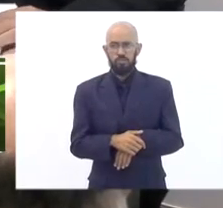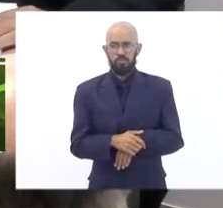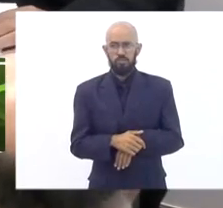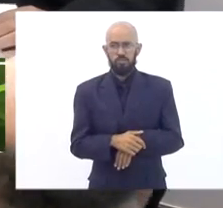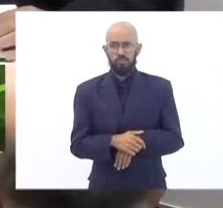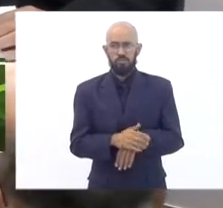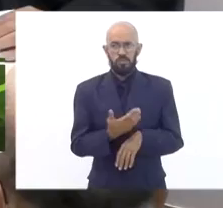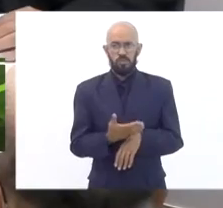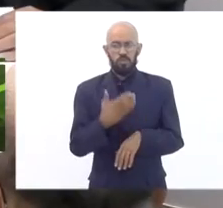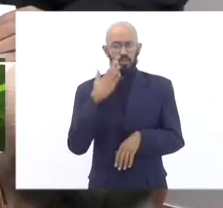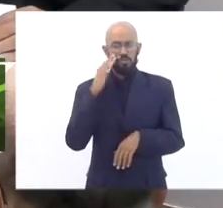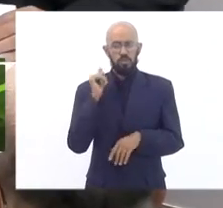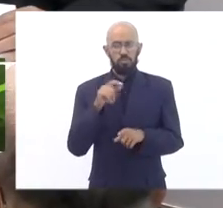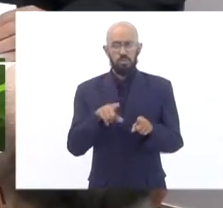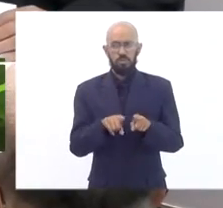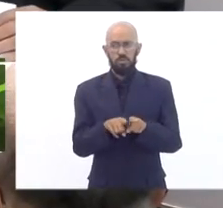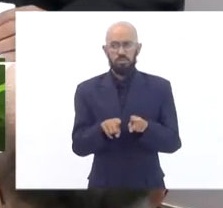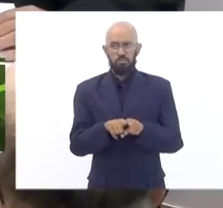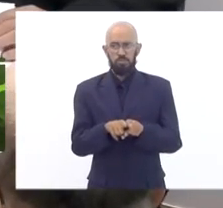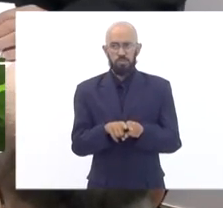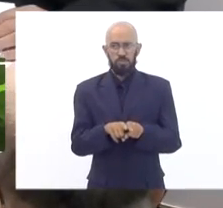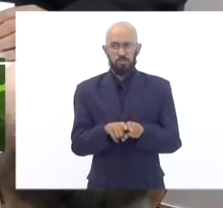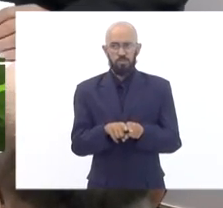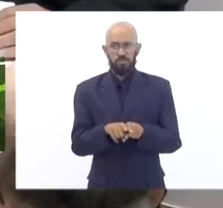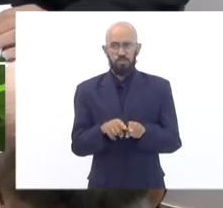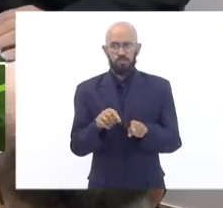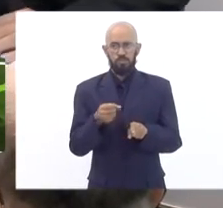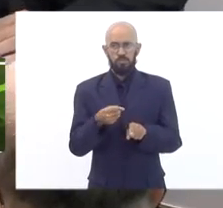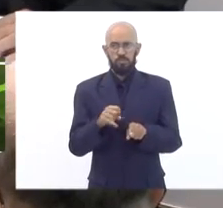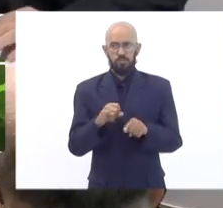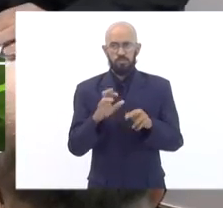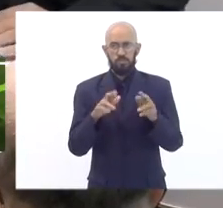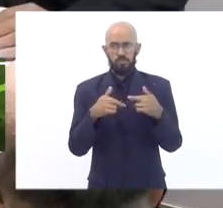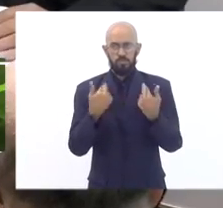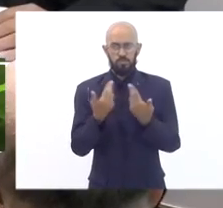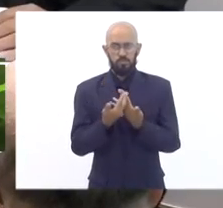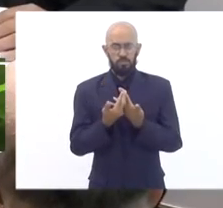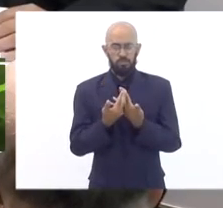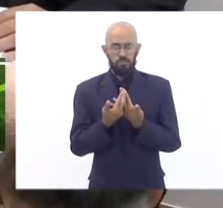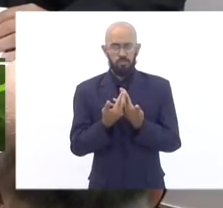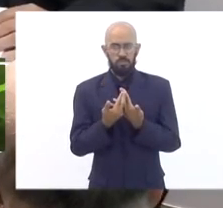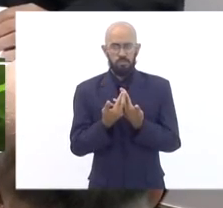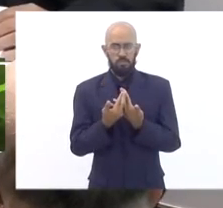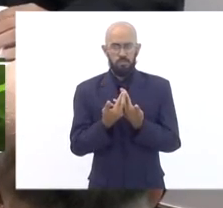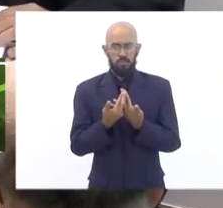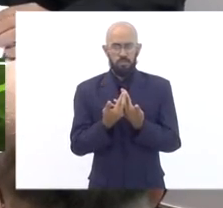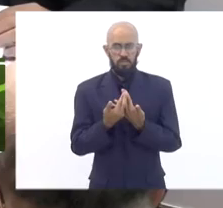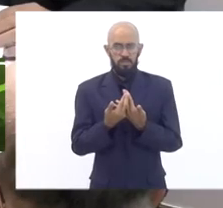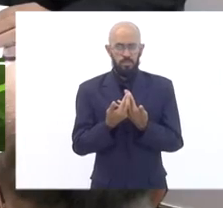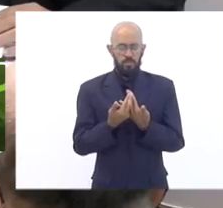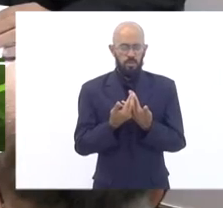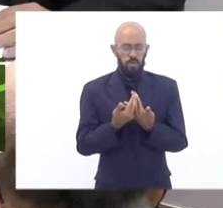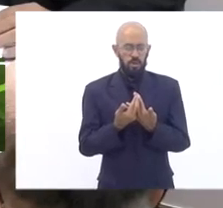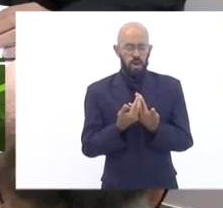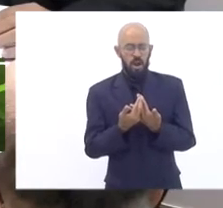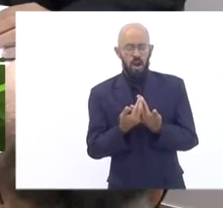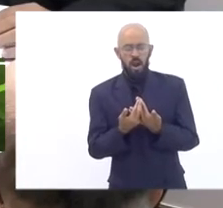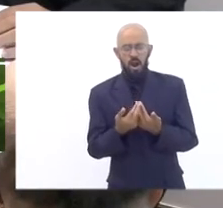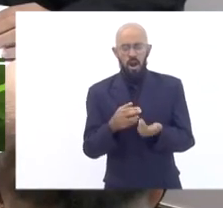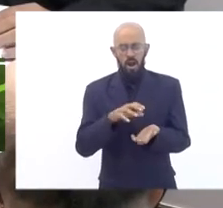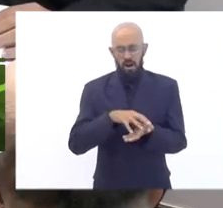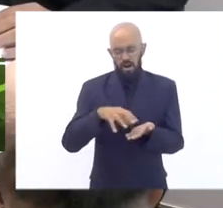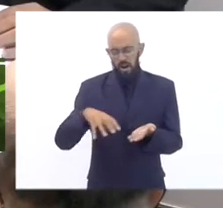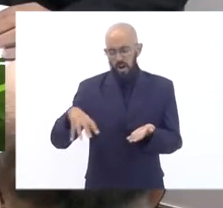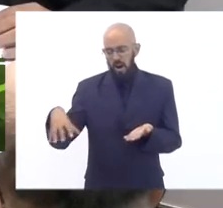queria saber se nas reuniões entre as partes, né, e